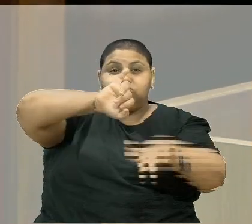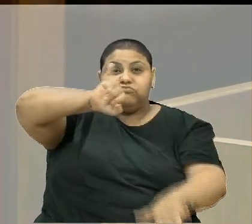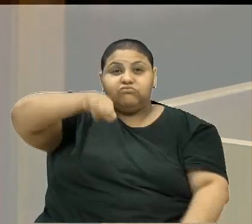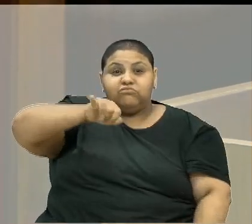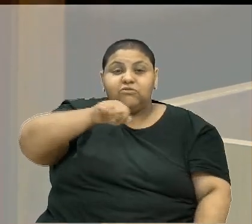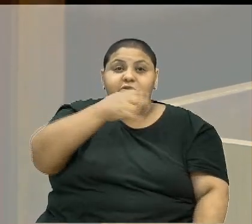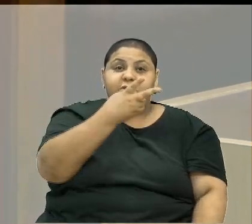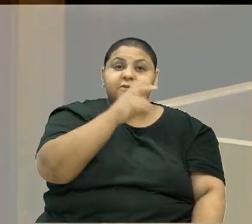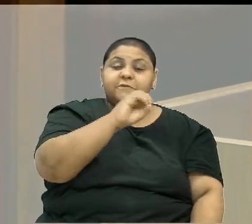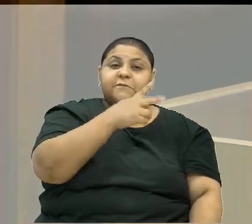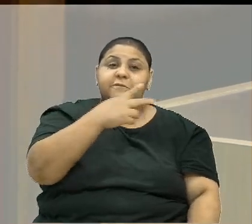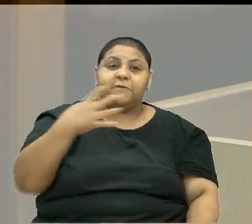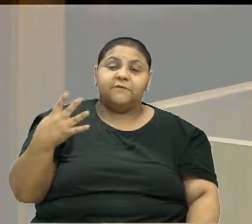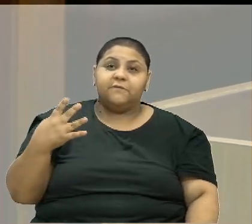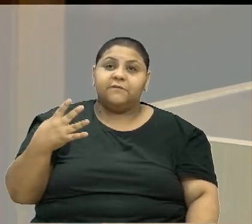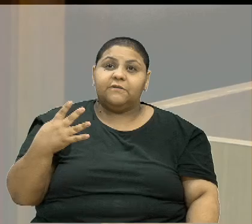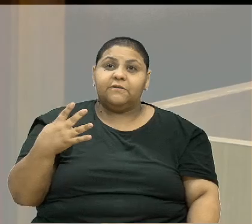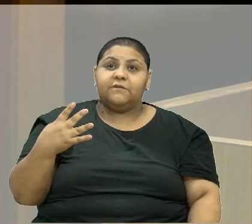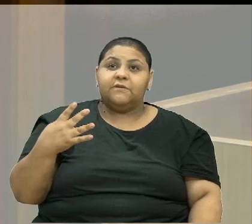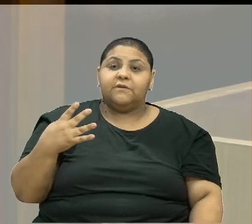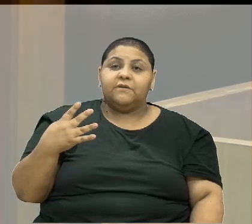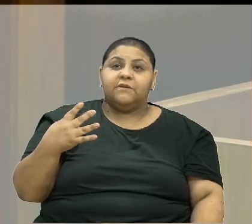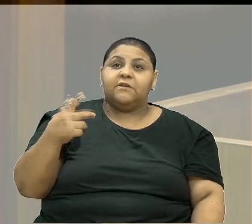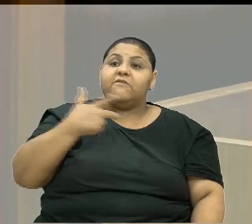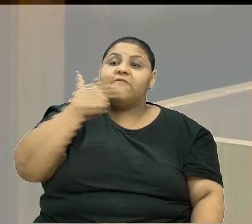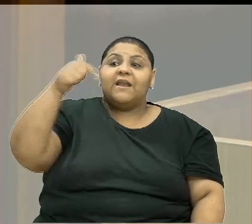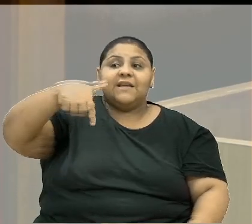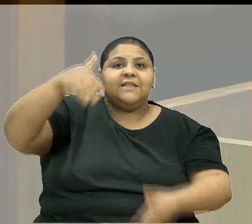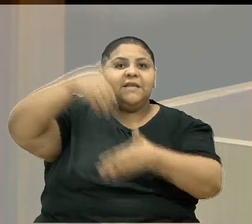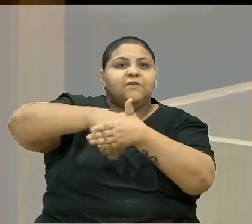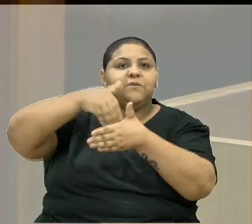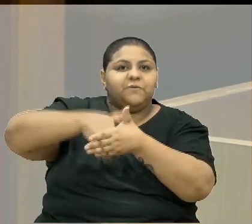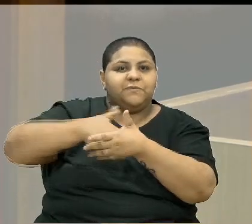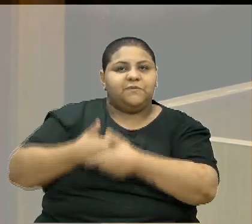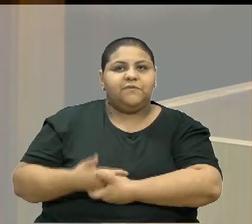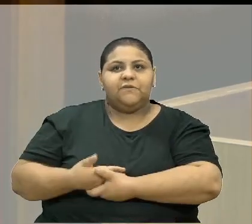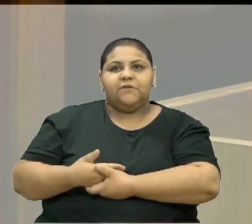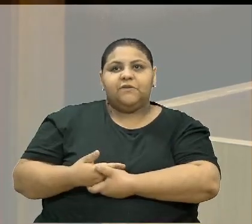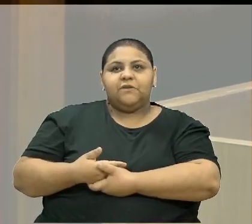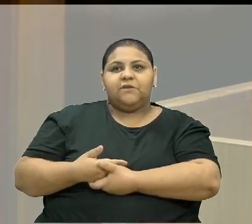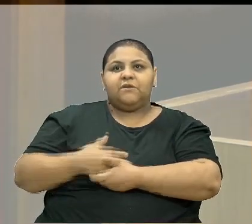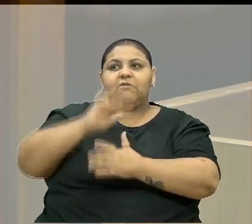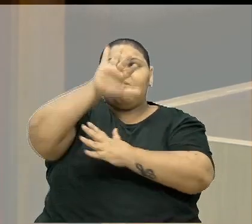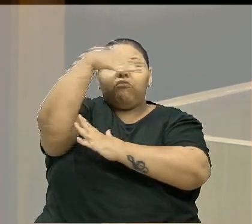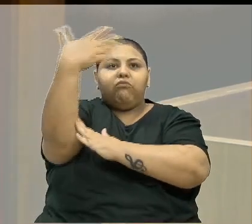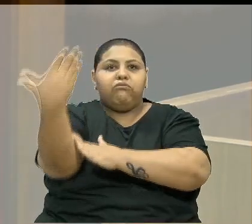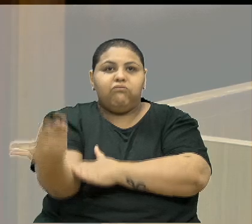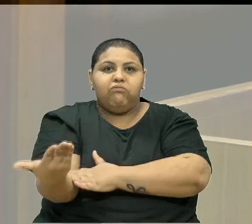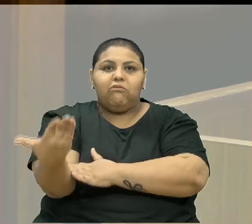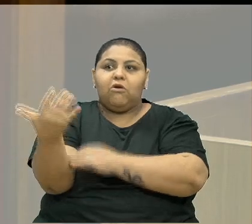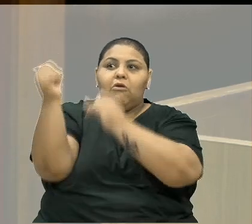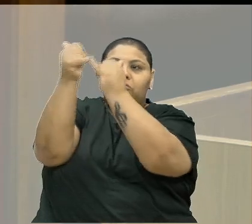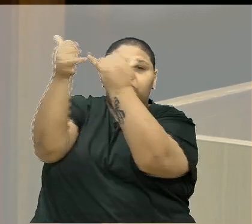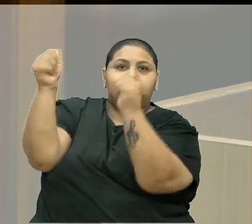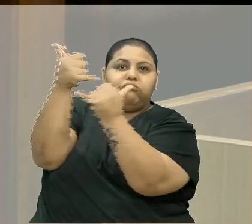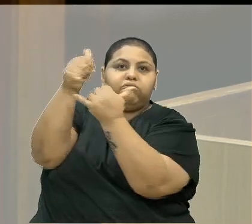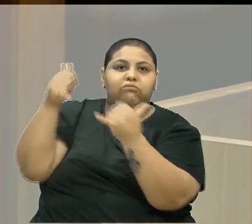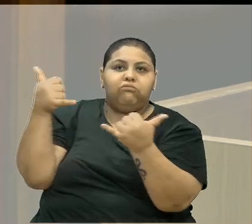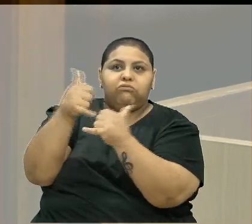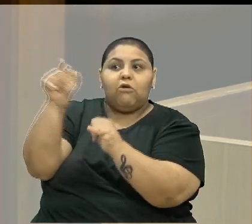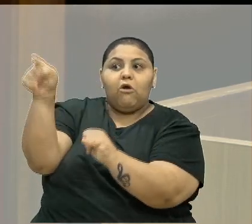de 2024, cuja foi a minha fala aqui dentro. Quando queda de árvores sobre a rede elétrica